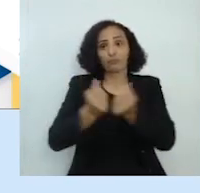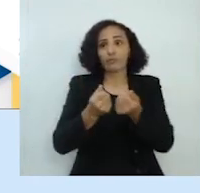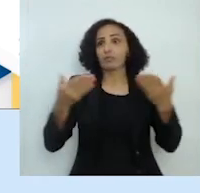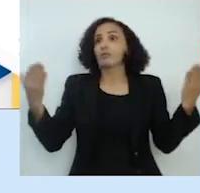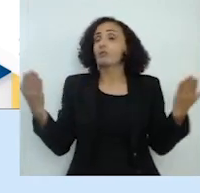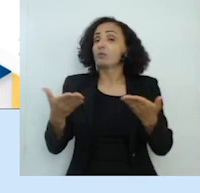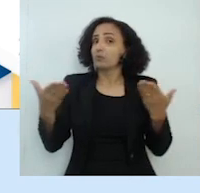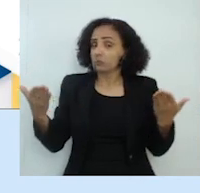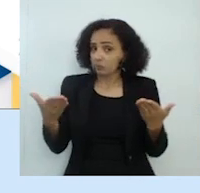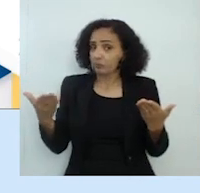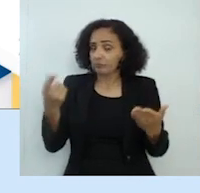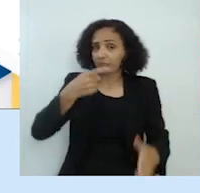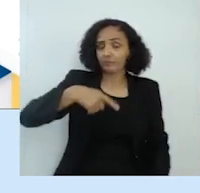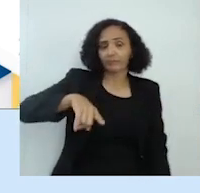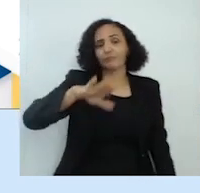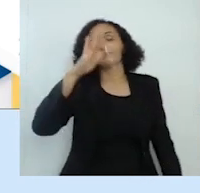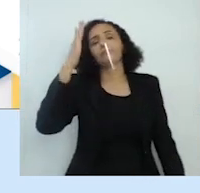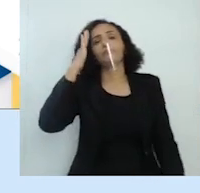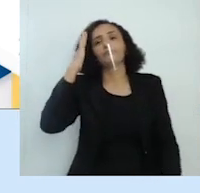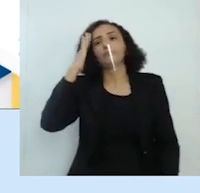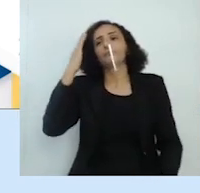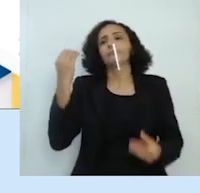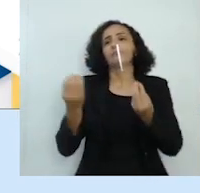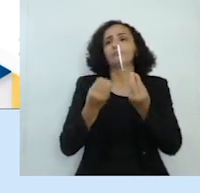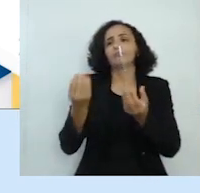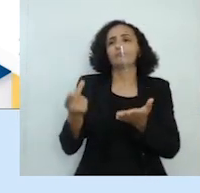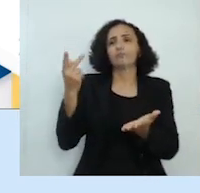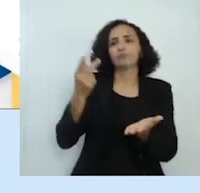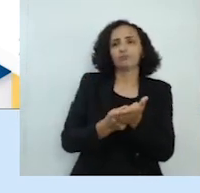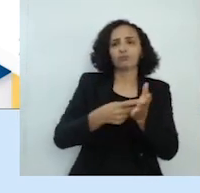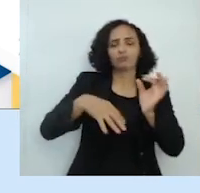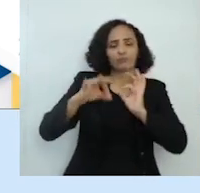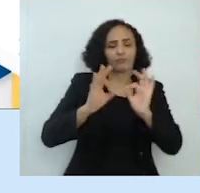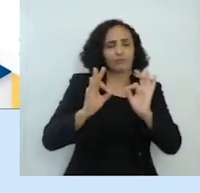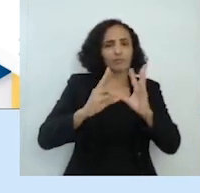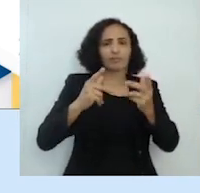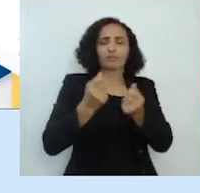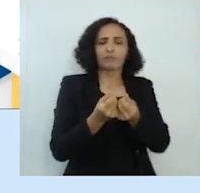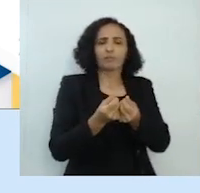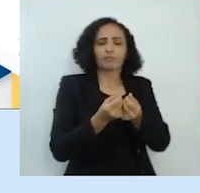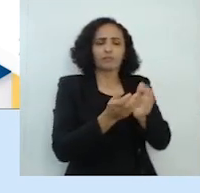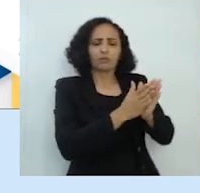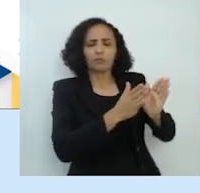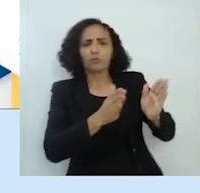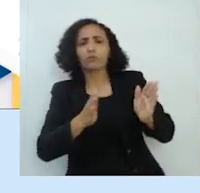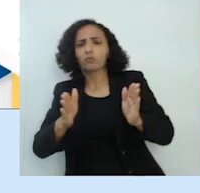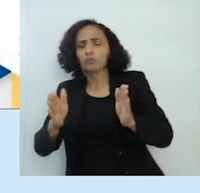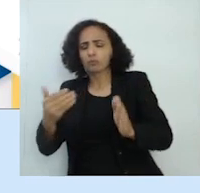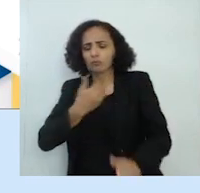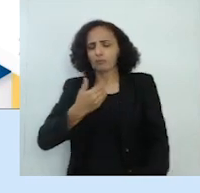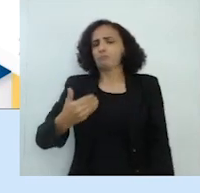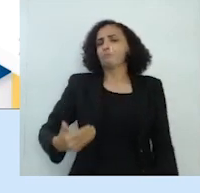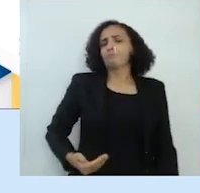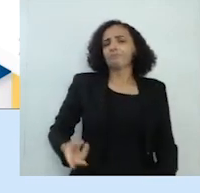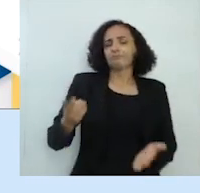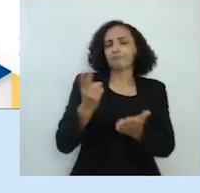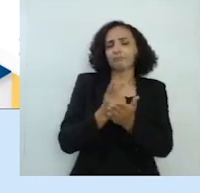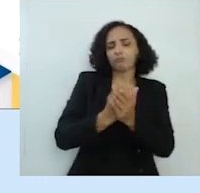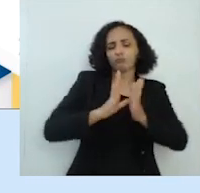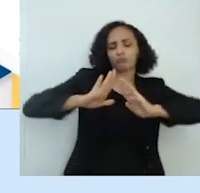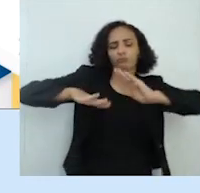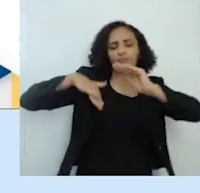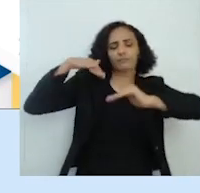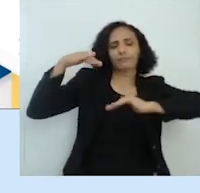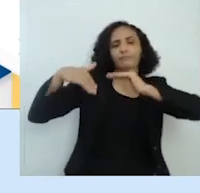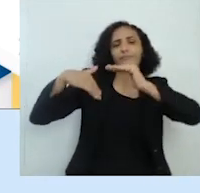outros pensadores, que prega que o Estado não deve se intrometer nos assuntos econômicos, deixando essa função para o